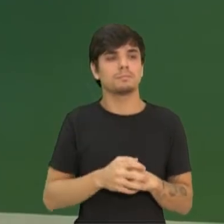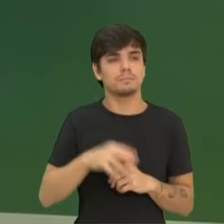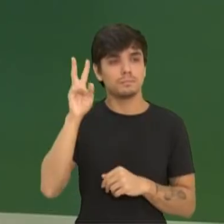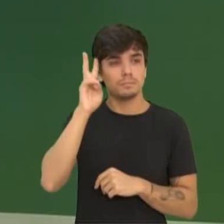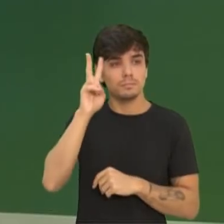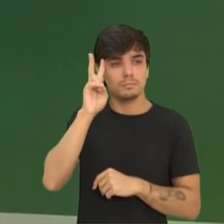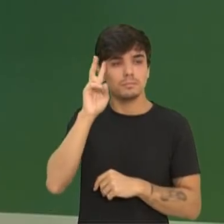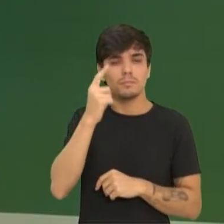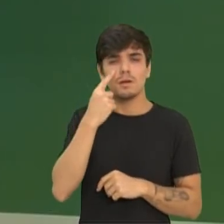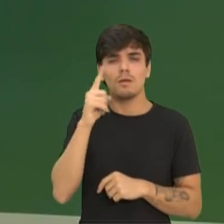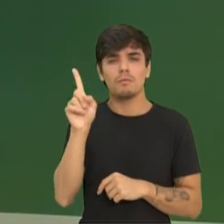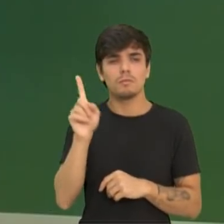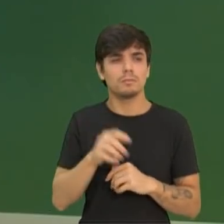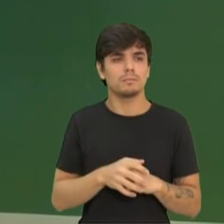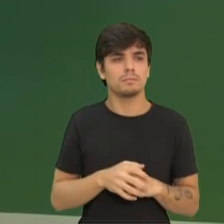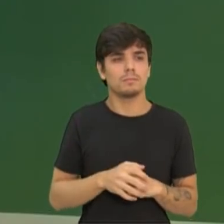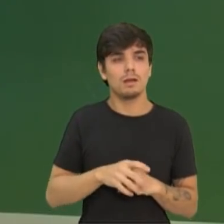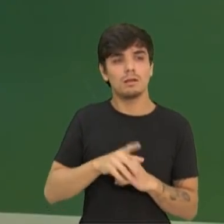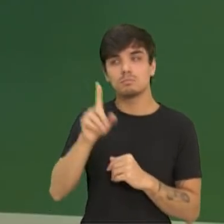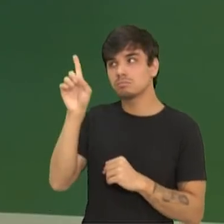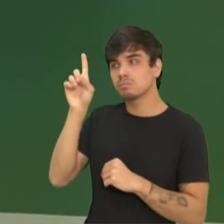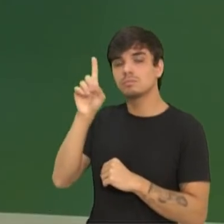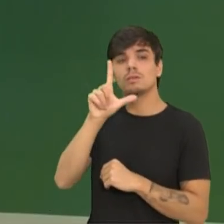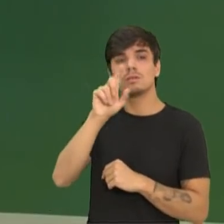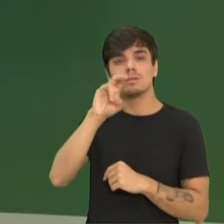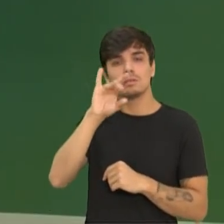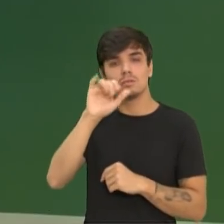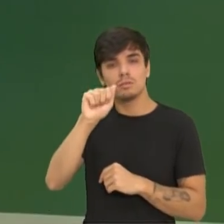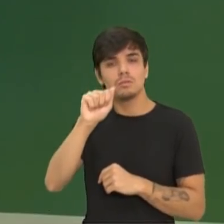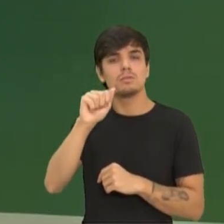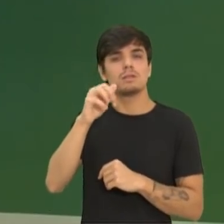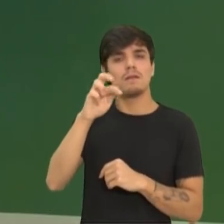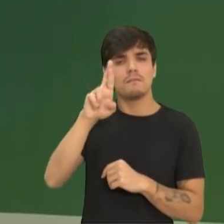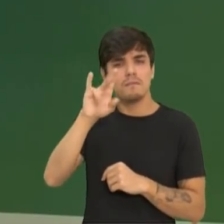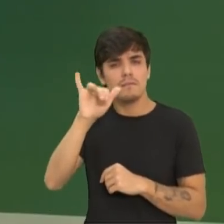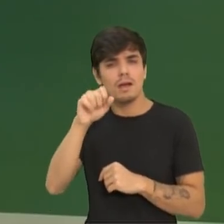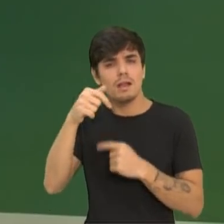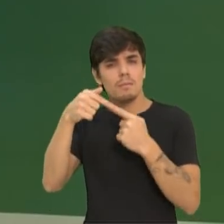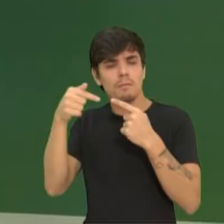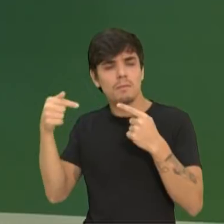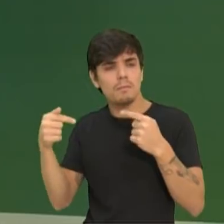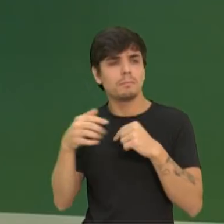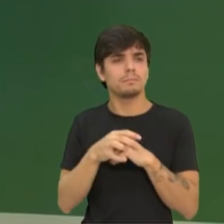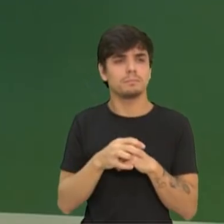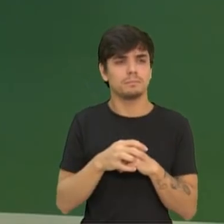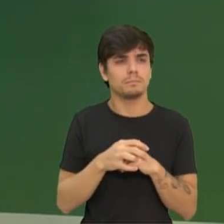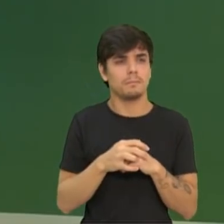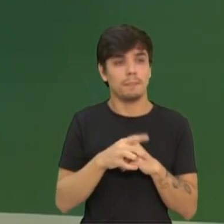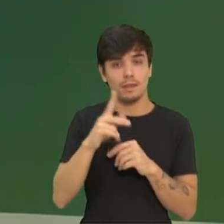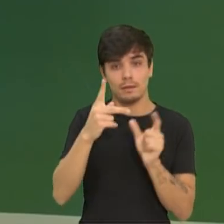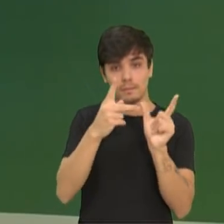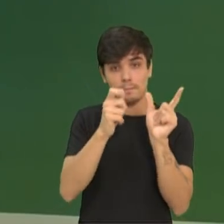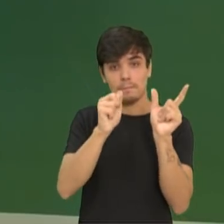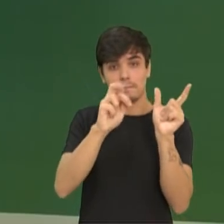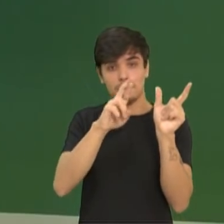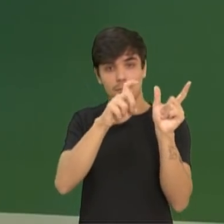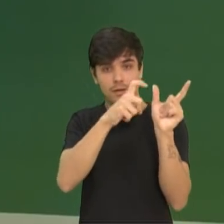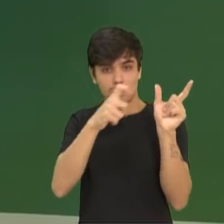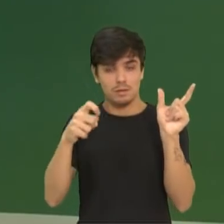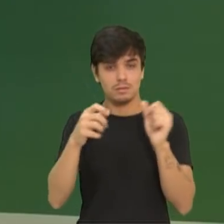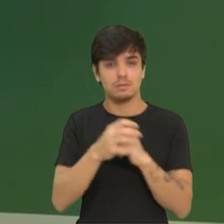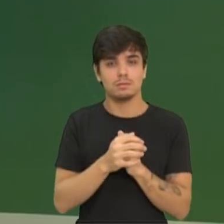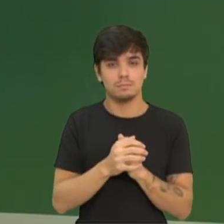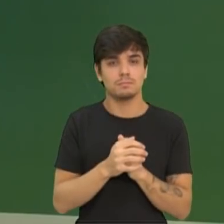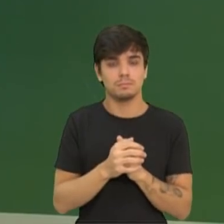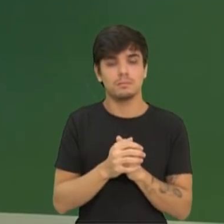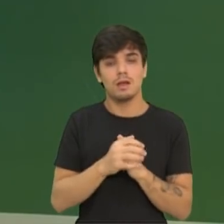vimos ali Lúcia, férias, distância, mistérios, parecia e cheia. são paroxítonas. Como eu mencionei, todas possuem